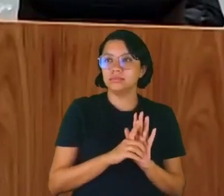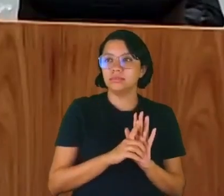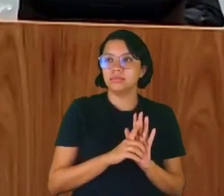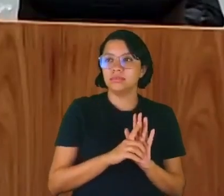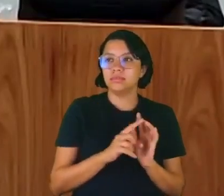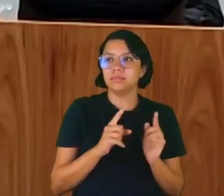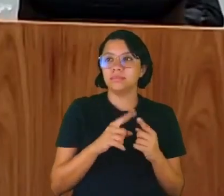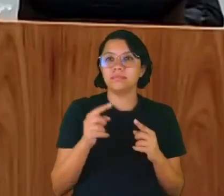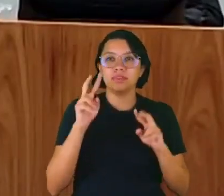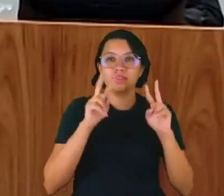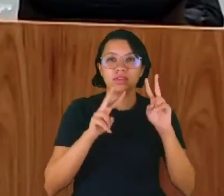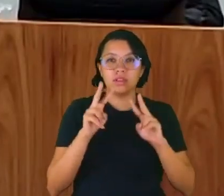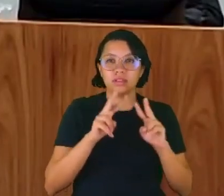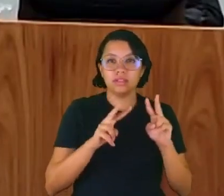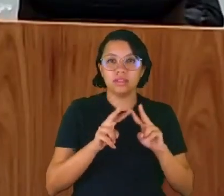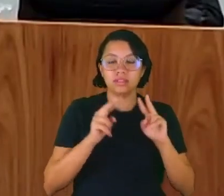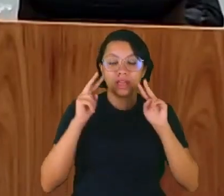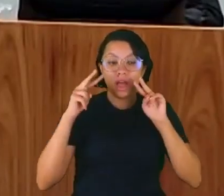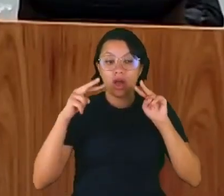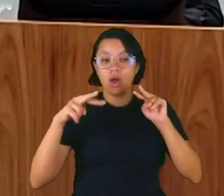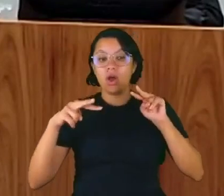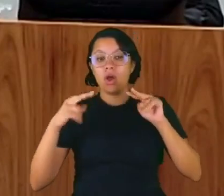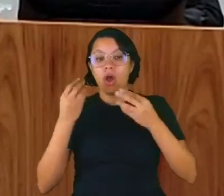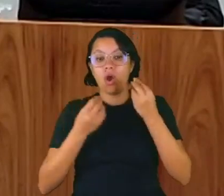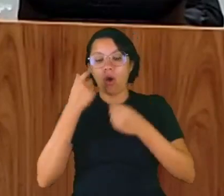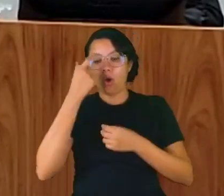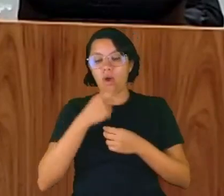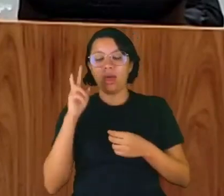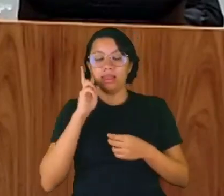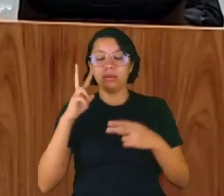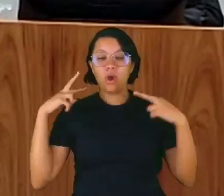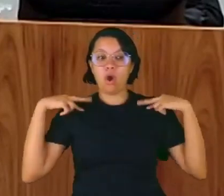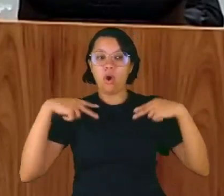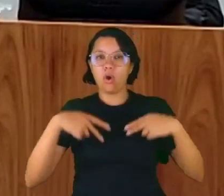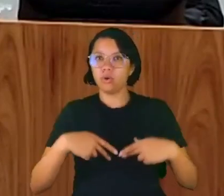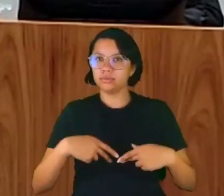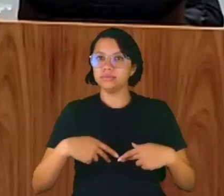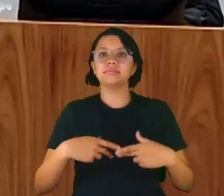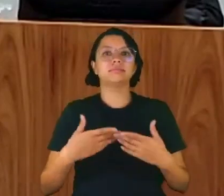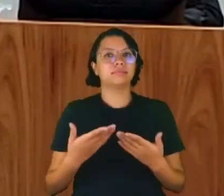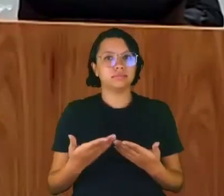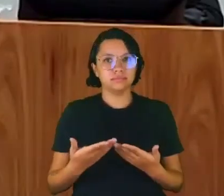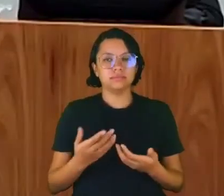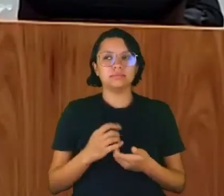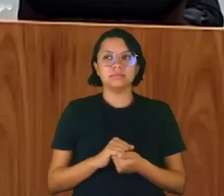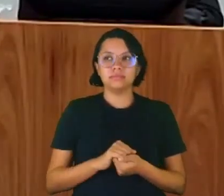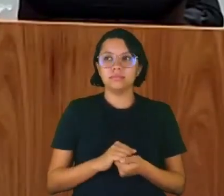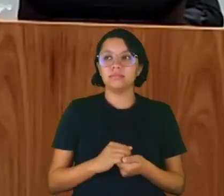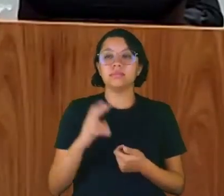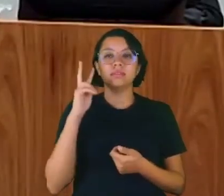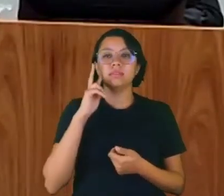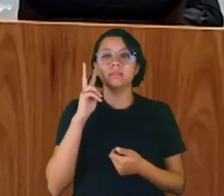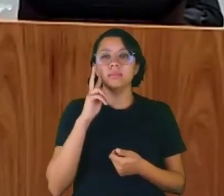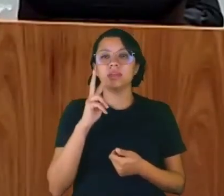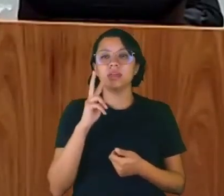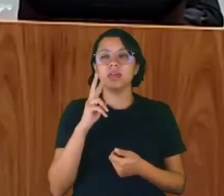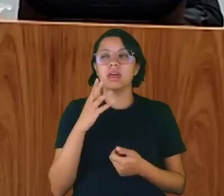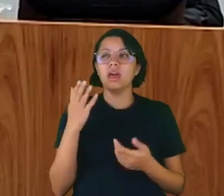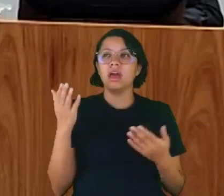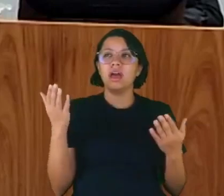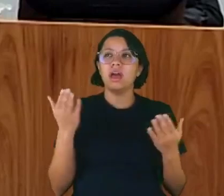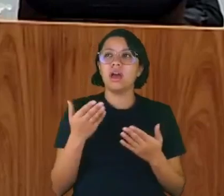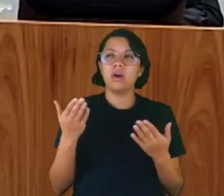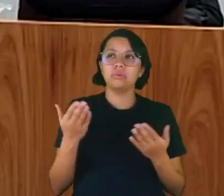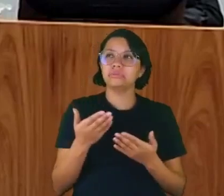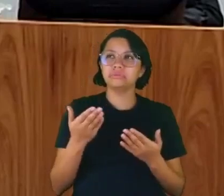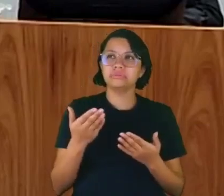mas analisá-lo sob o ponto de vista humanista. E isso, sem dúvida, é algo um pouco raro, né, nos dias de